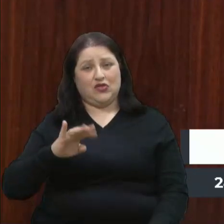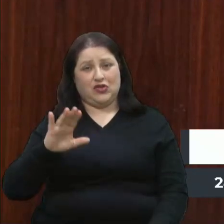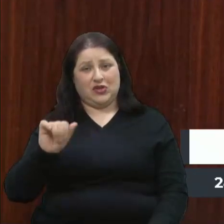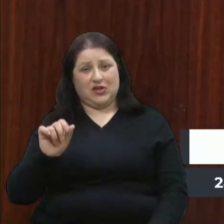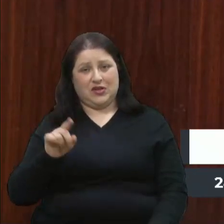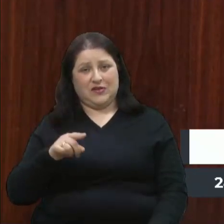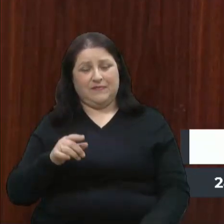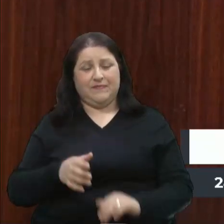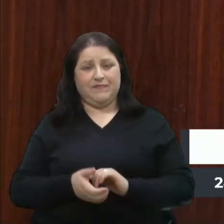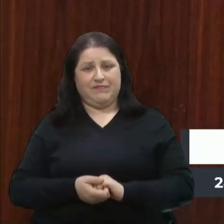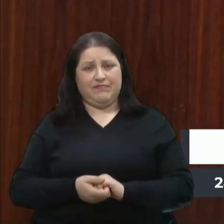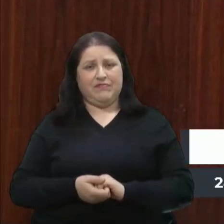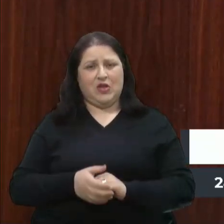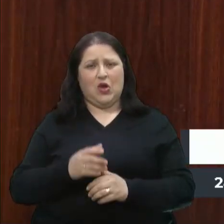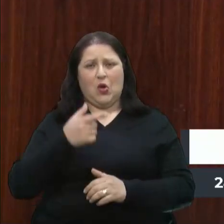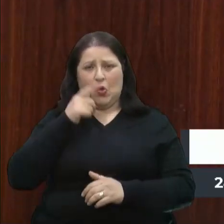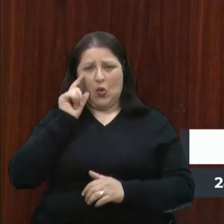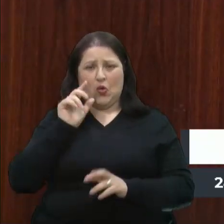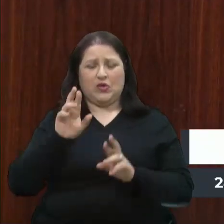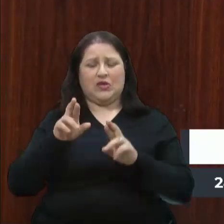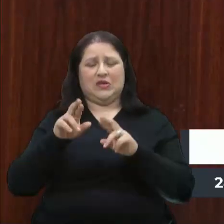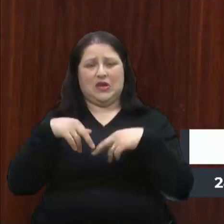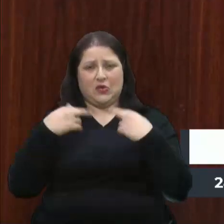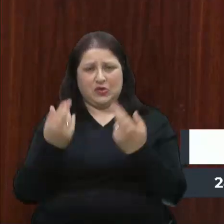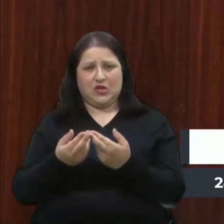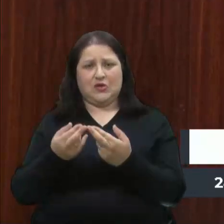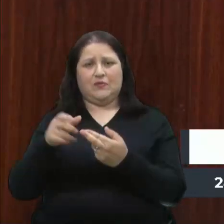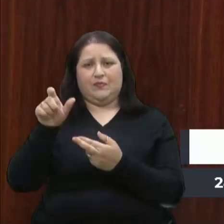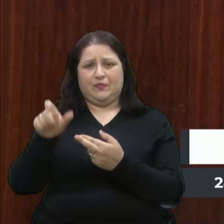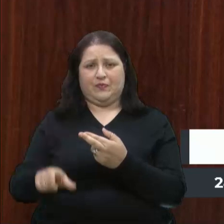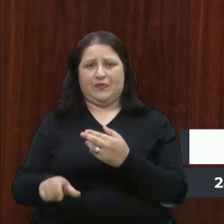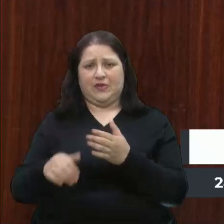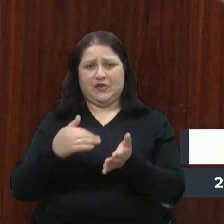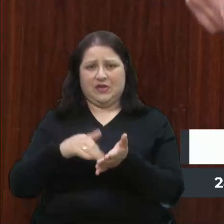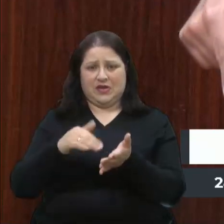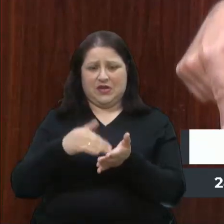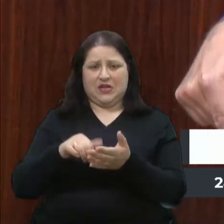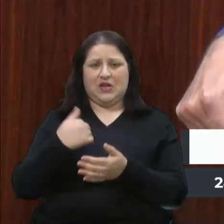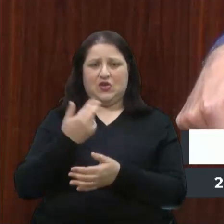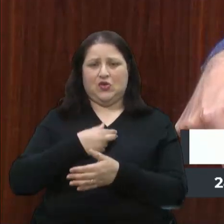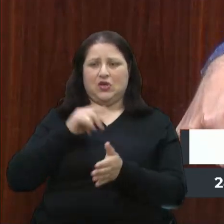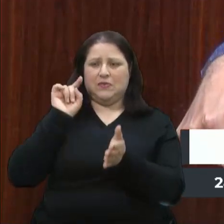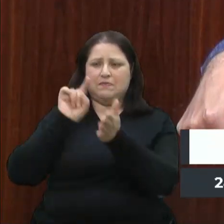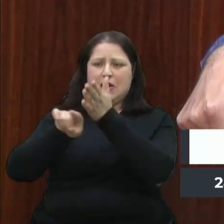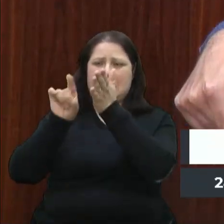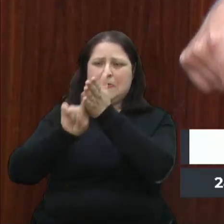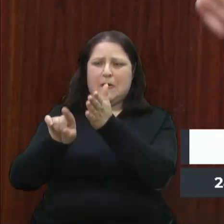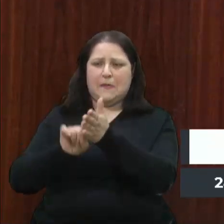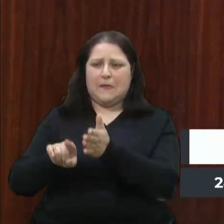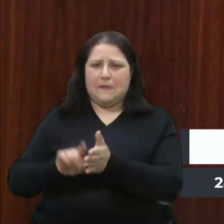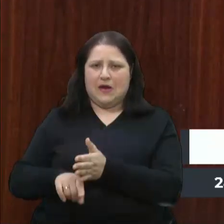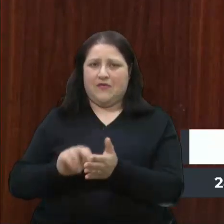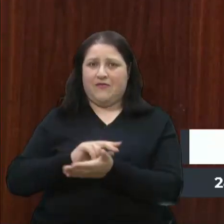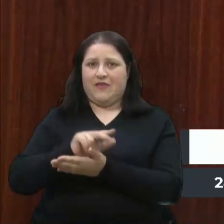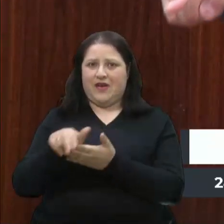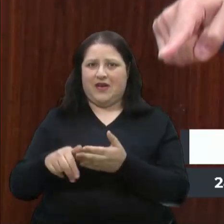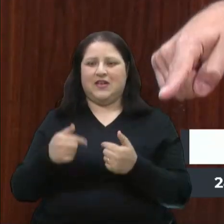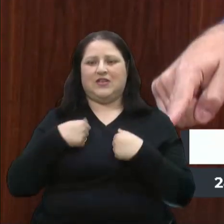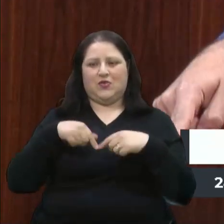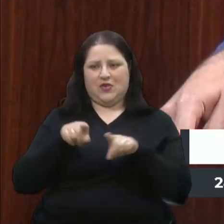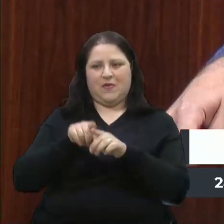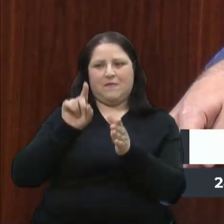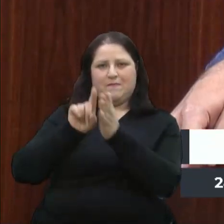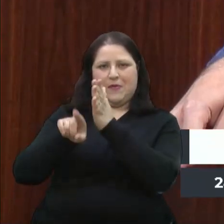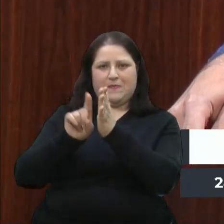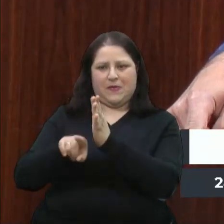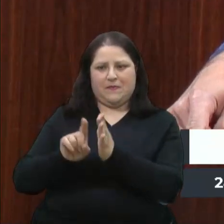fiz, né, também ao secretário, e isso era previsto que aconteceria e já quero deixar registrado nos anais